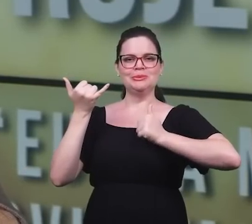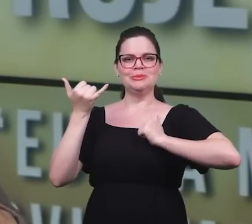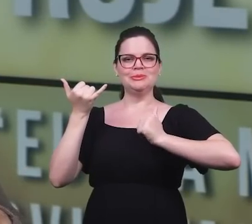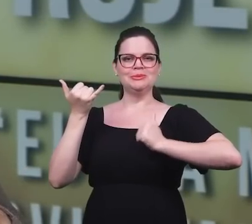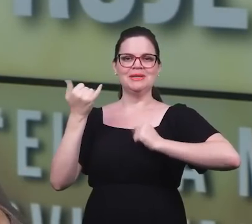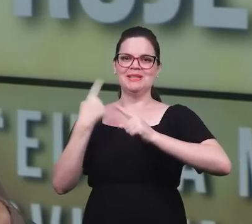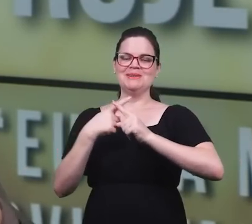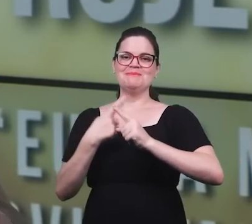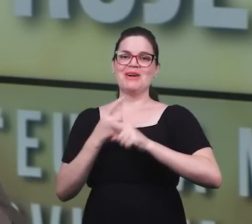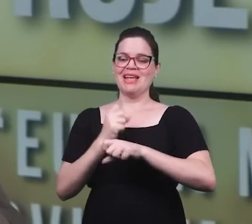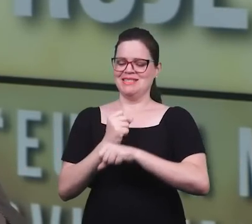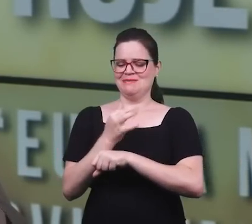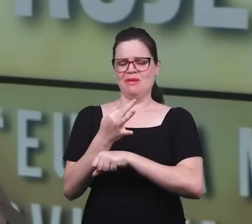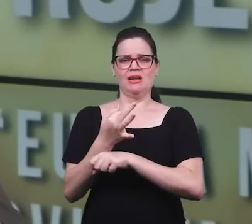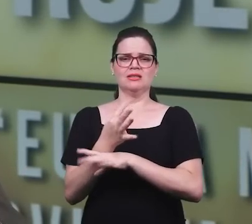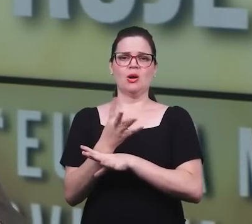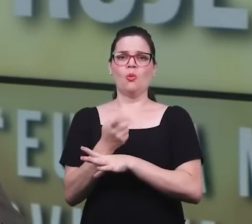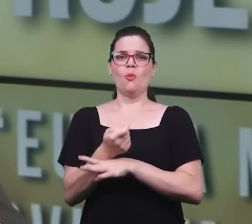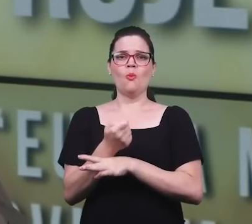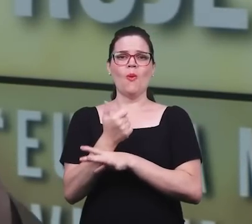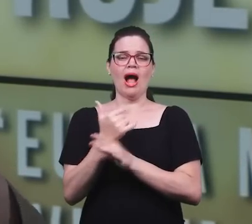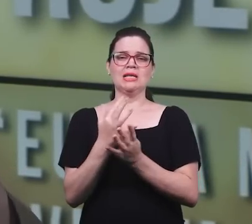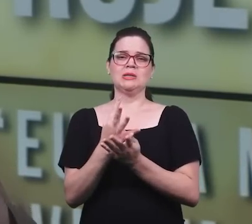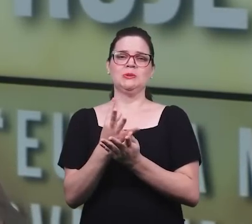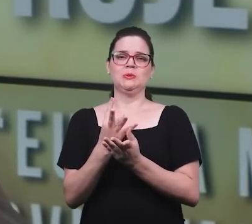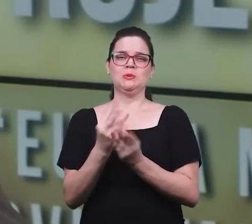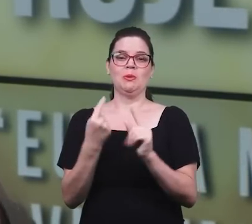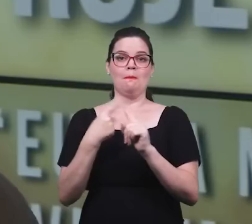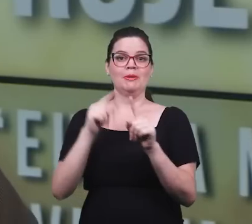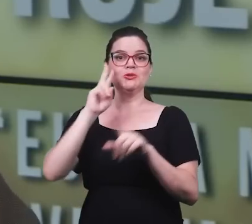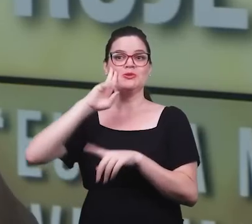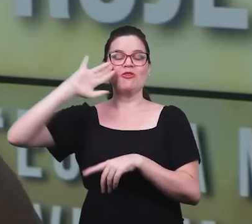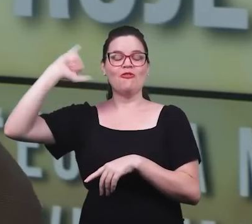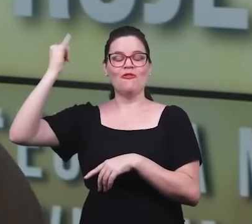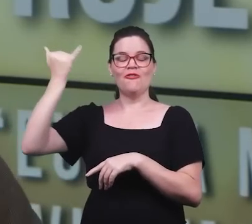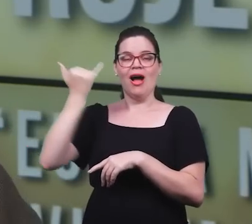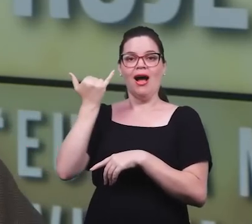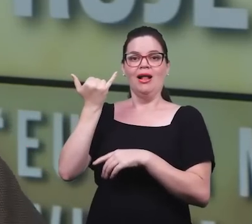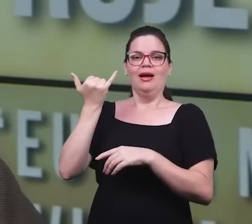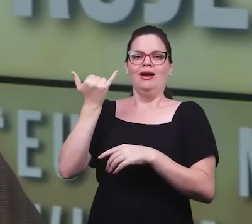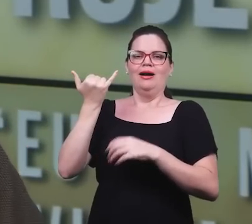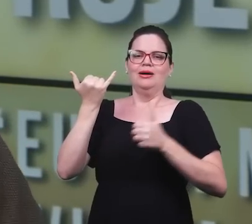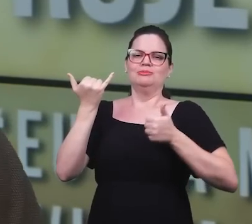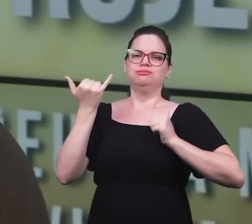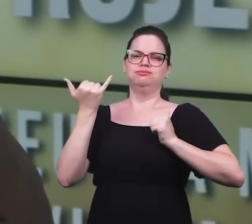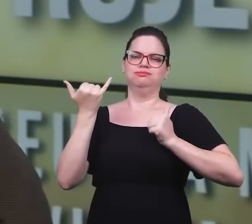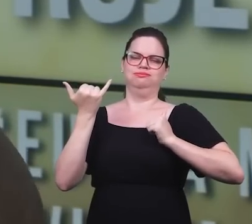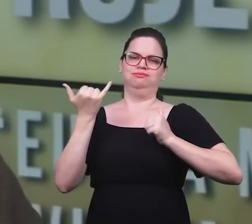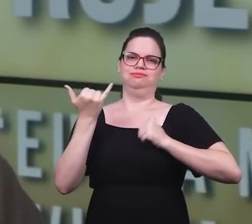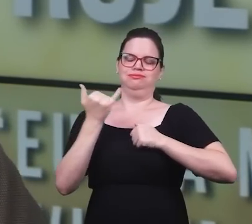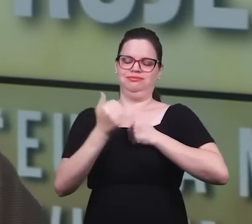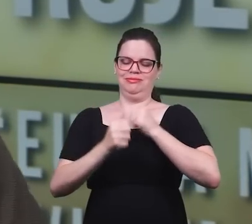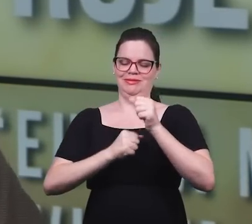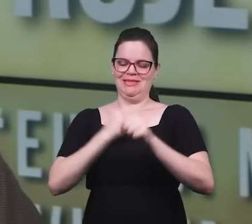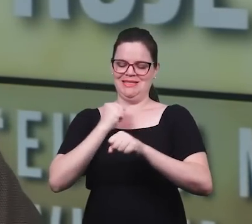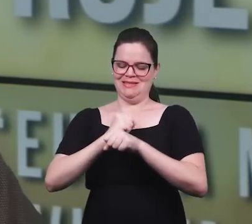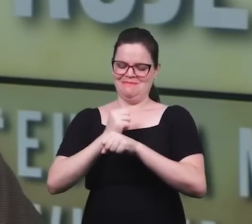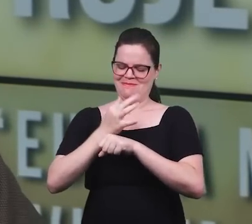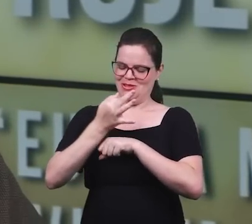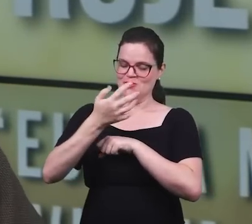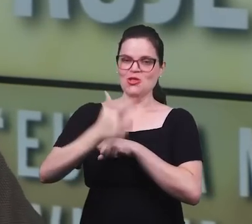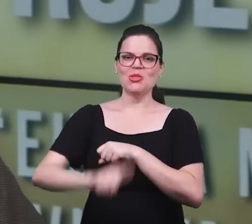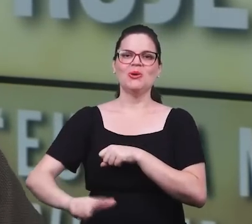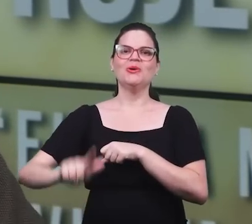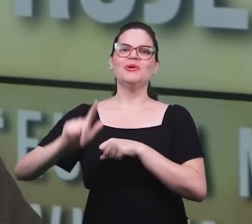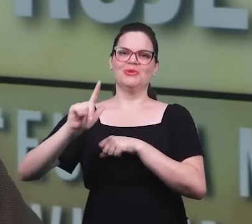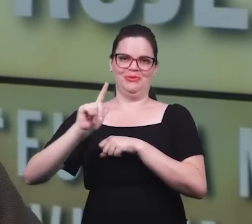nossa família. Ele é a nossa fonte. A profecia, ela nos encontrou um dia. E essa profecia que nos encontrou,